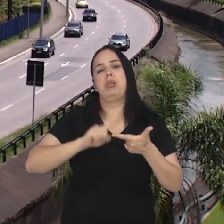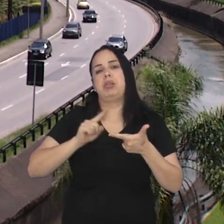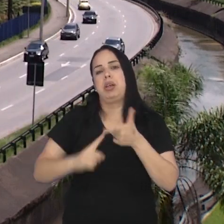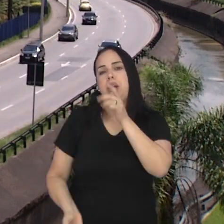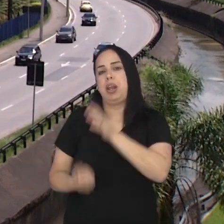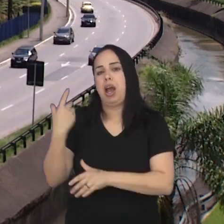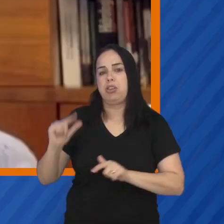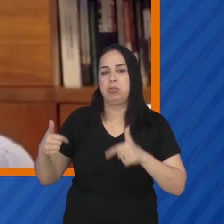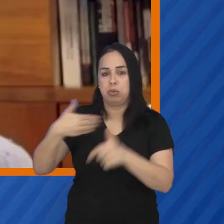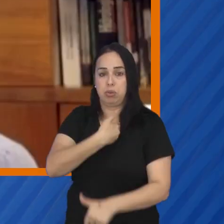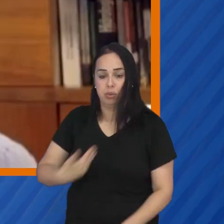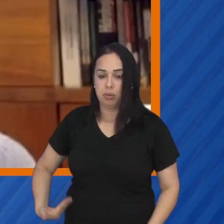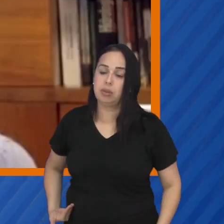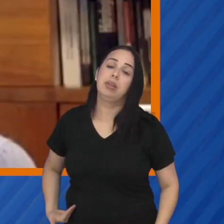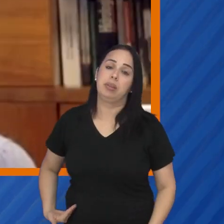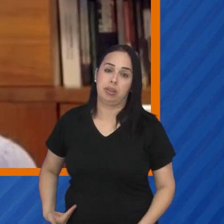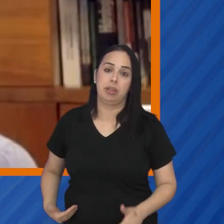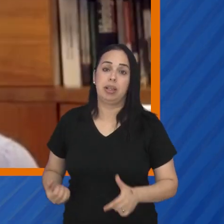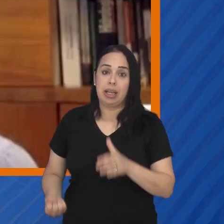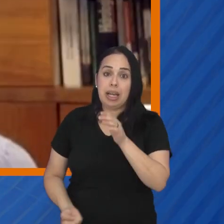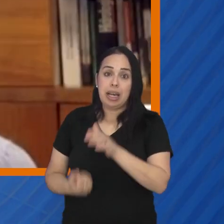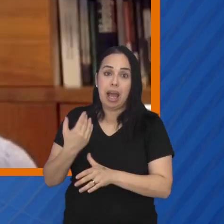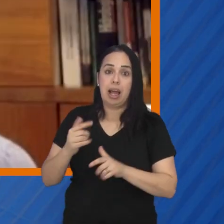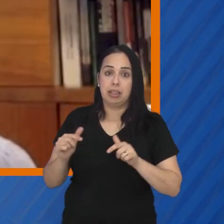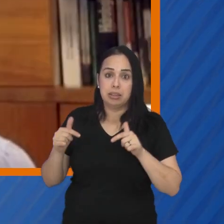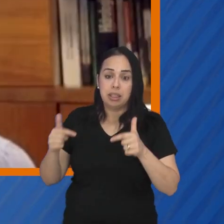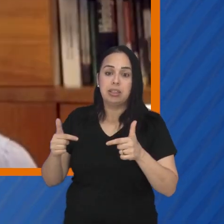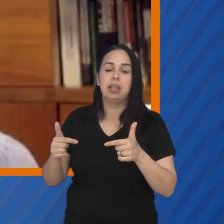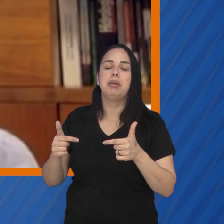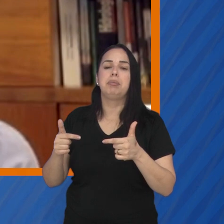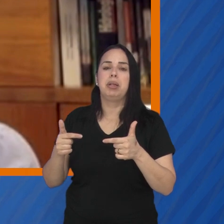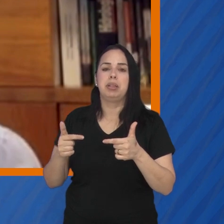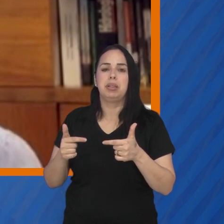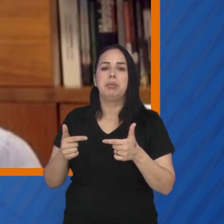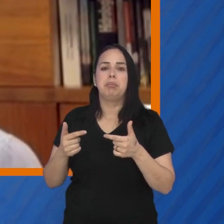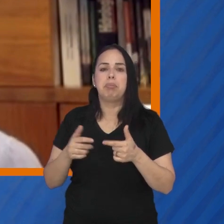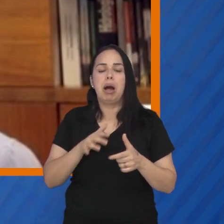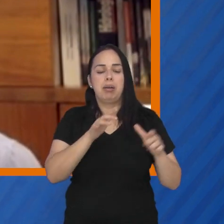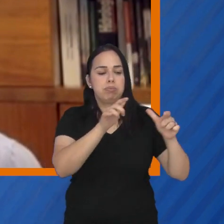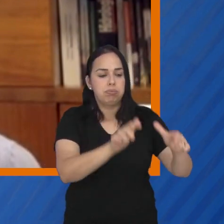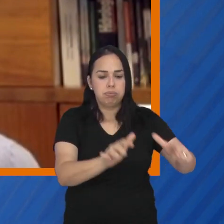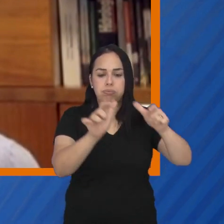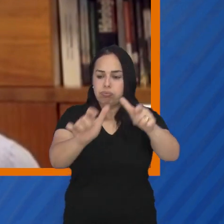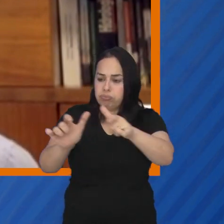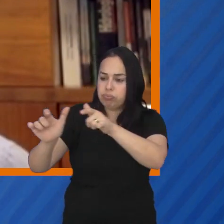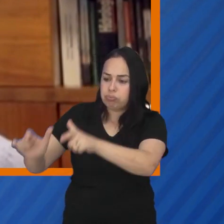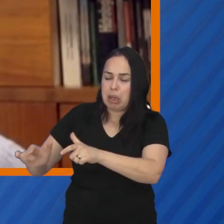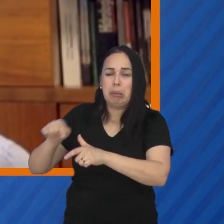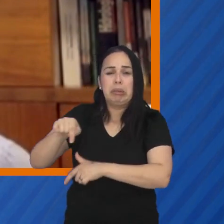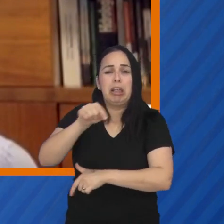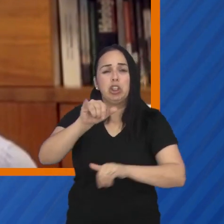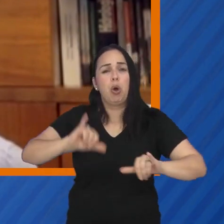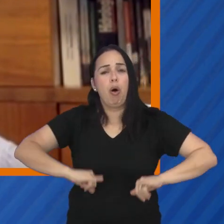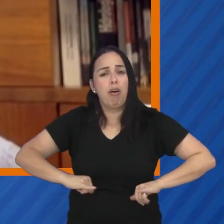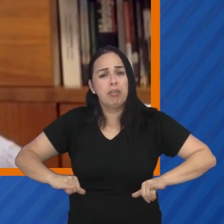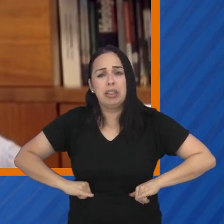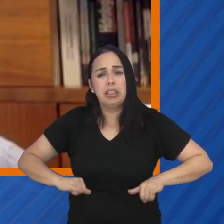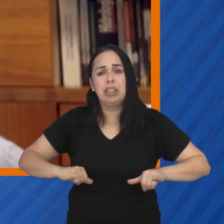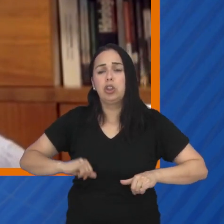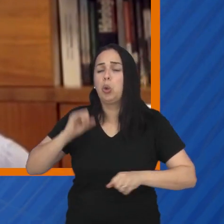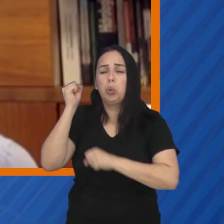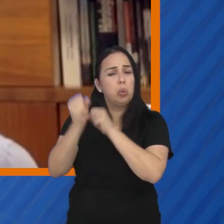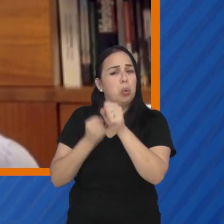políticas públicas. Transformar ou criar políticas públicas para aumentar a resiliência de determinadas regiões que sofrem,